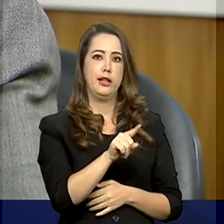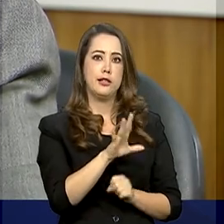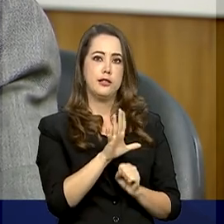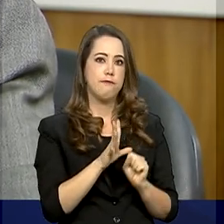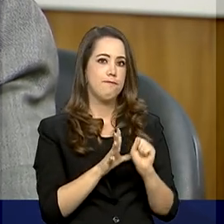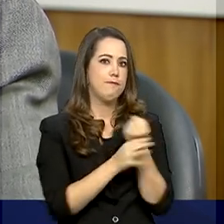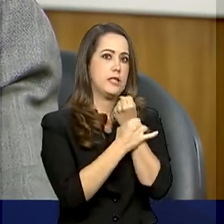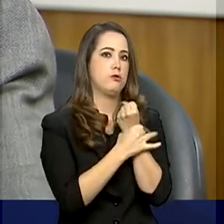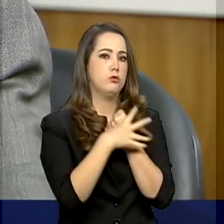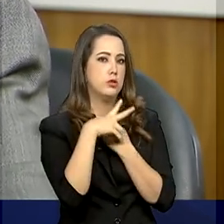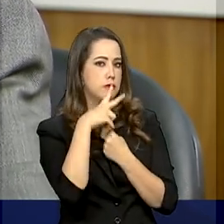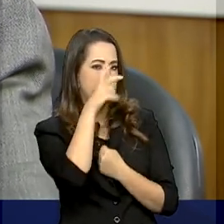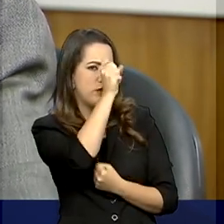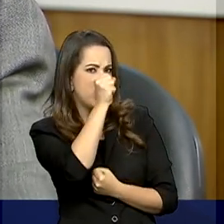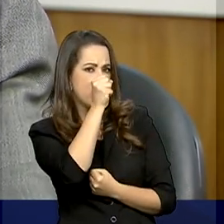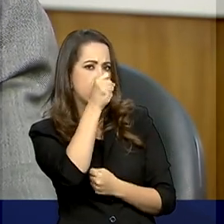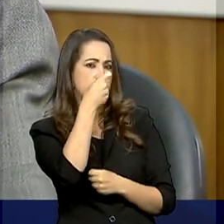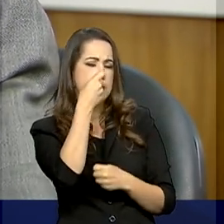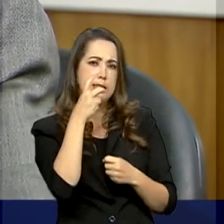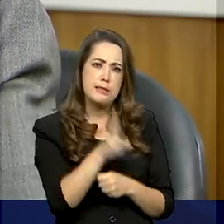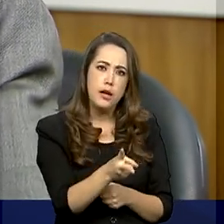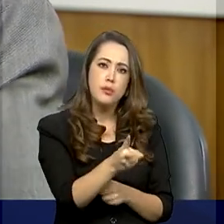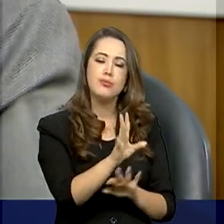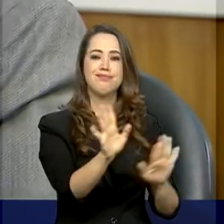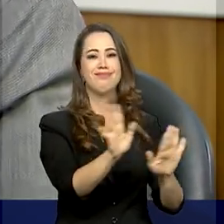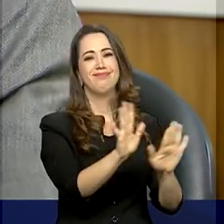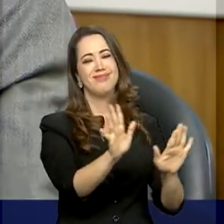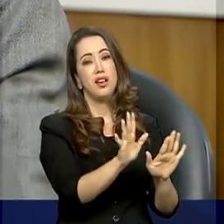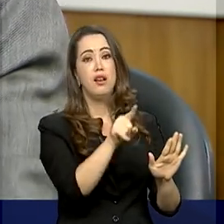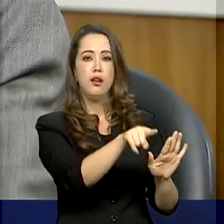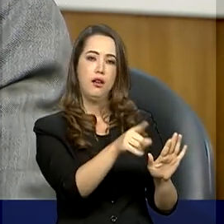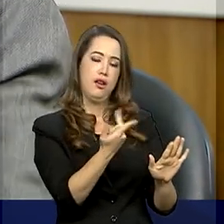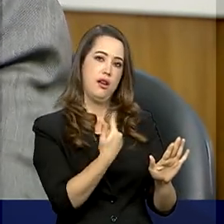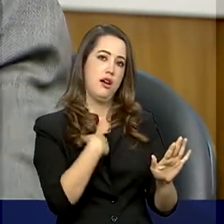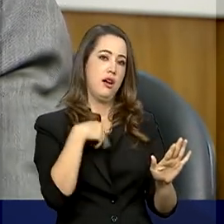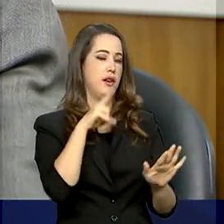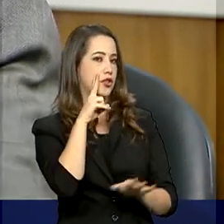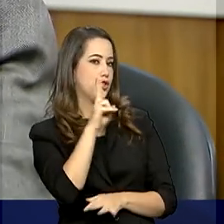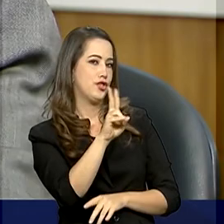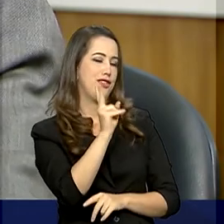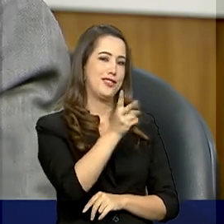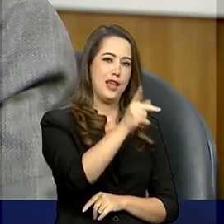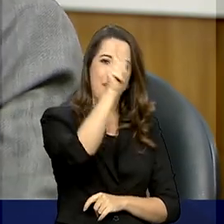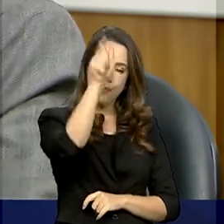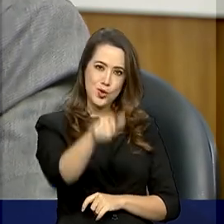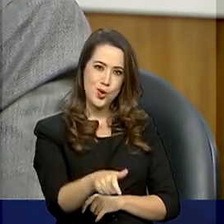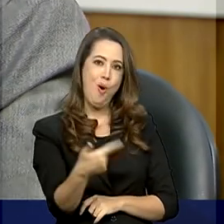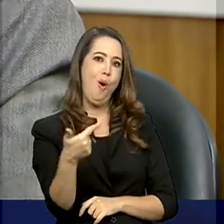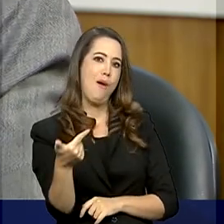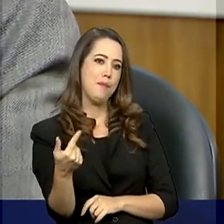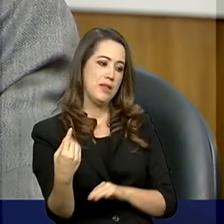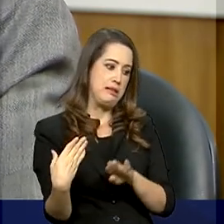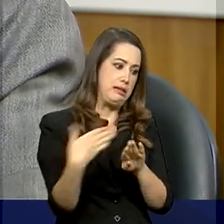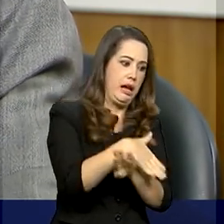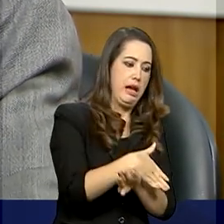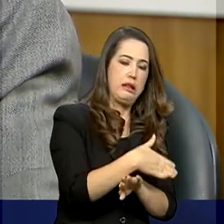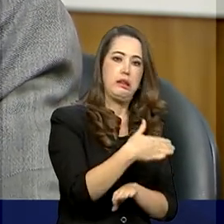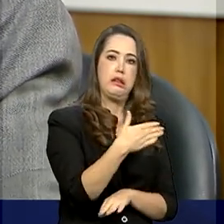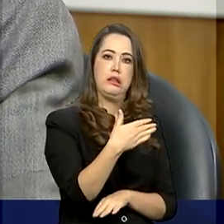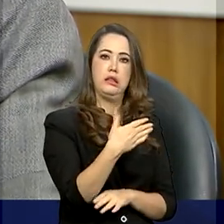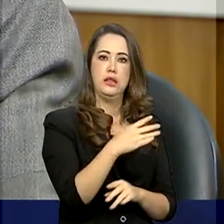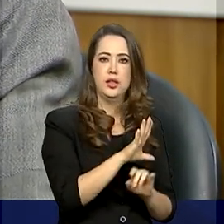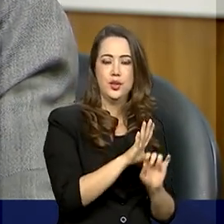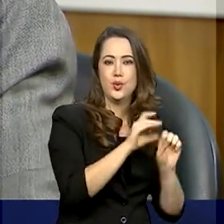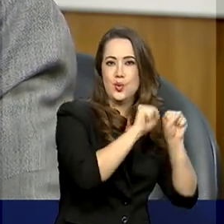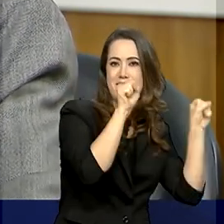e isto é impossível a gente ace a hora comentários de hackers conseguiram entrar é uma briga de